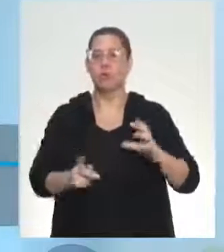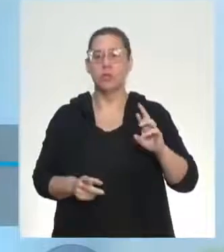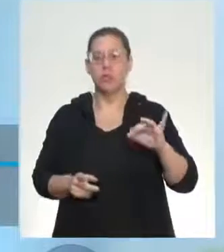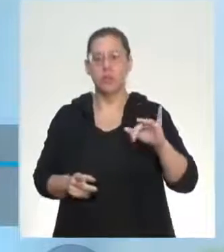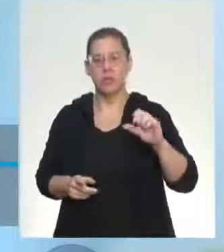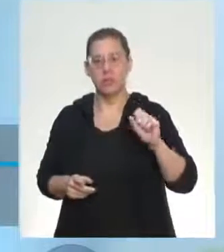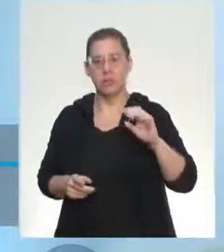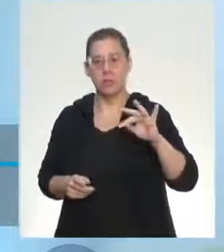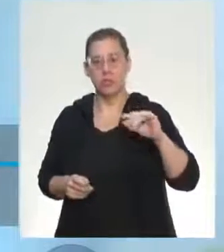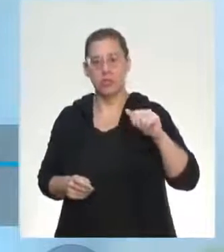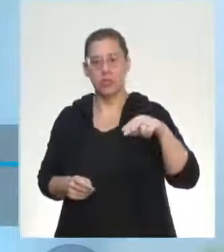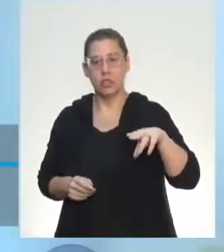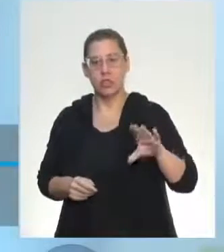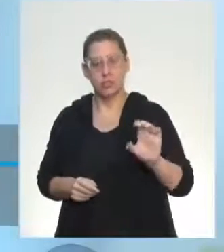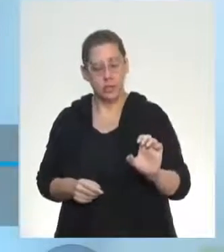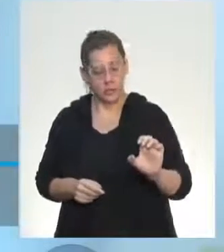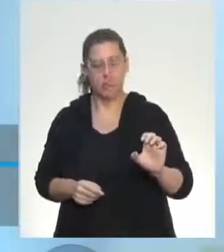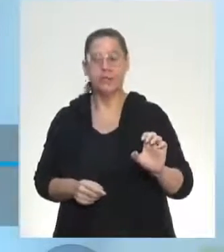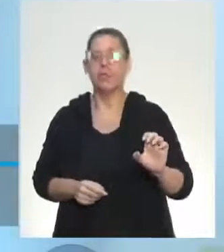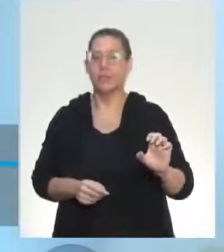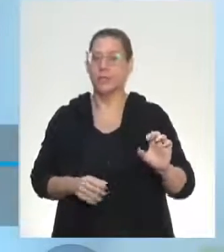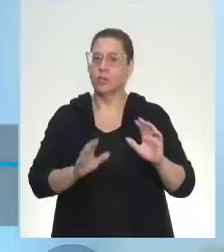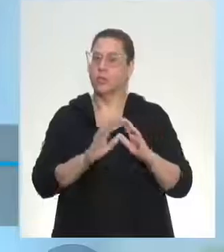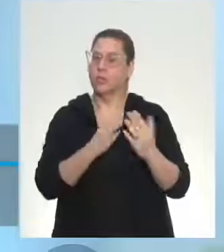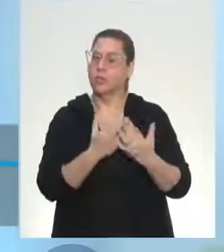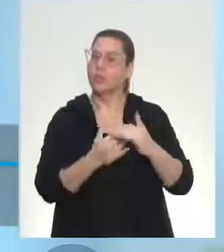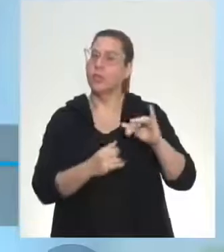Escola Estadual Ismael Iglesias,